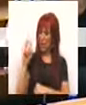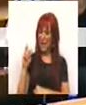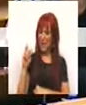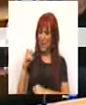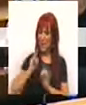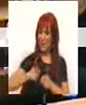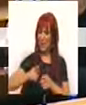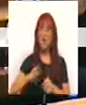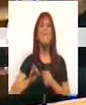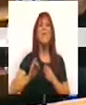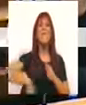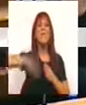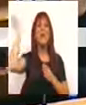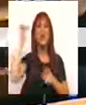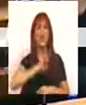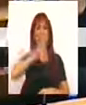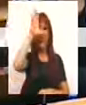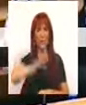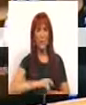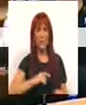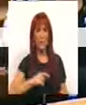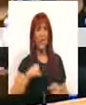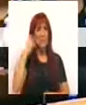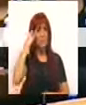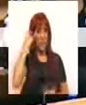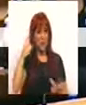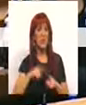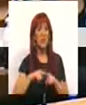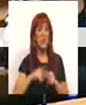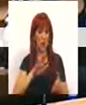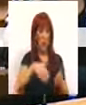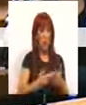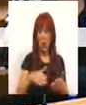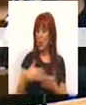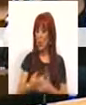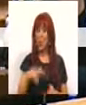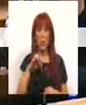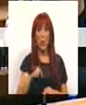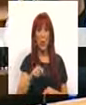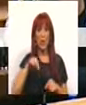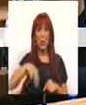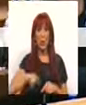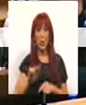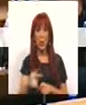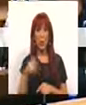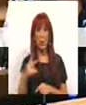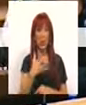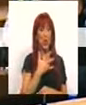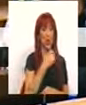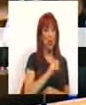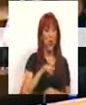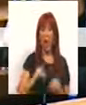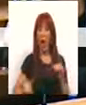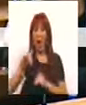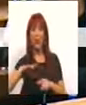março. Por fim, Srs. Ministros, tendo em conta que são propostas 8 NUT2 prioritárias, Douro, Alto Tâmega,